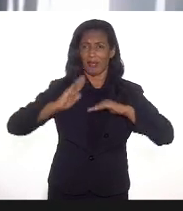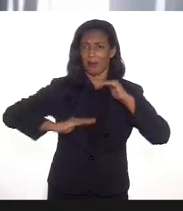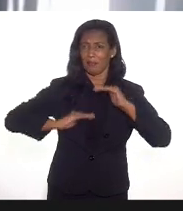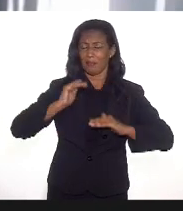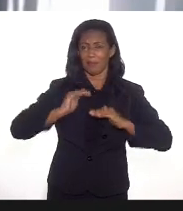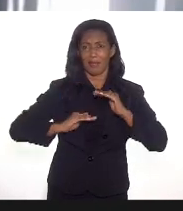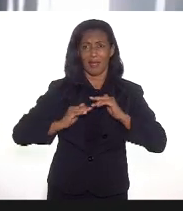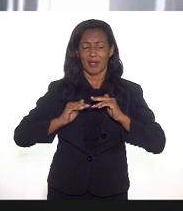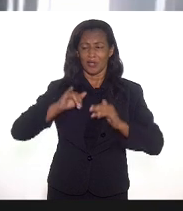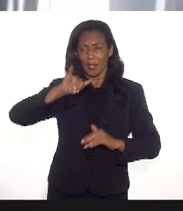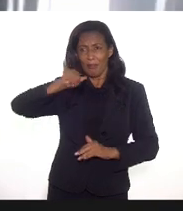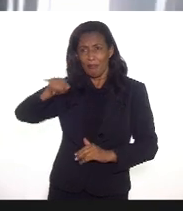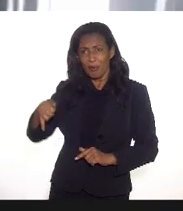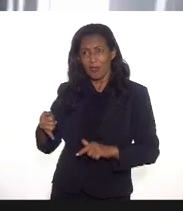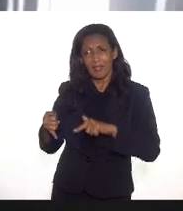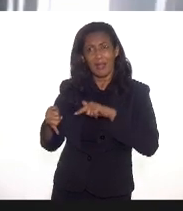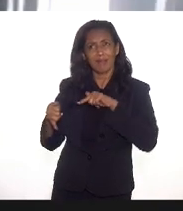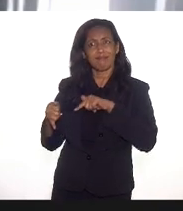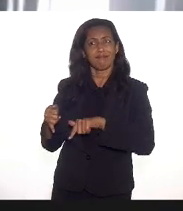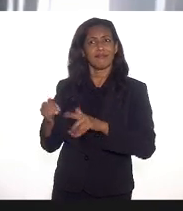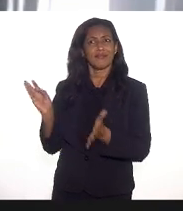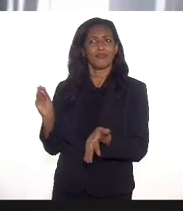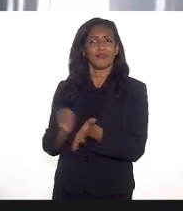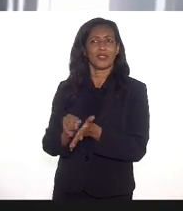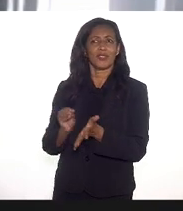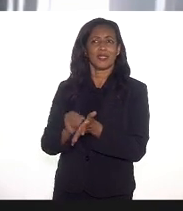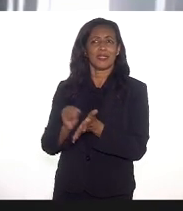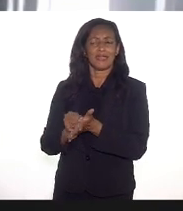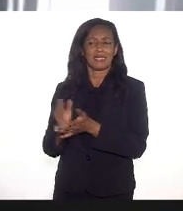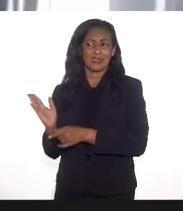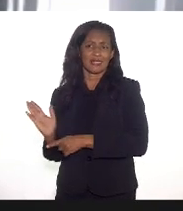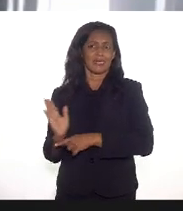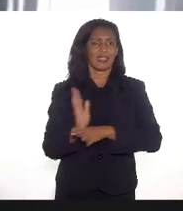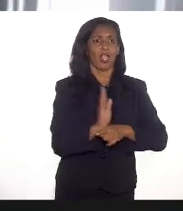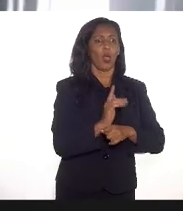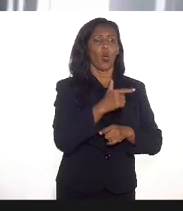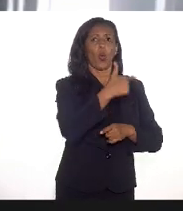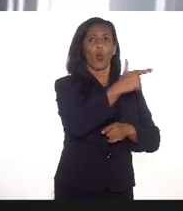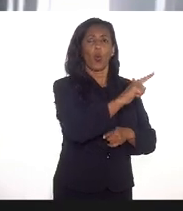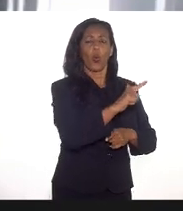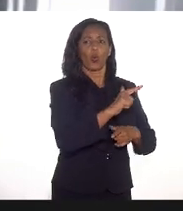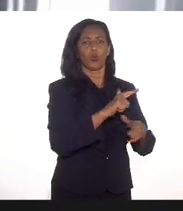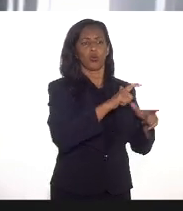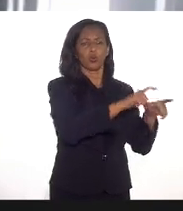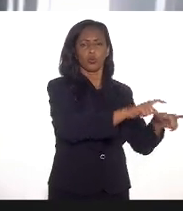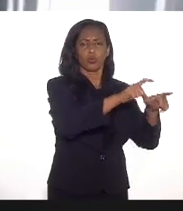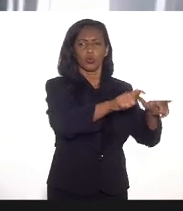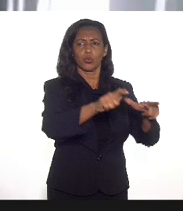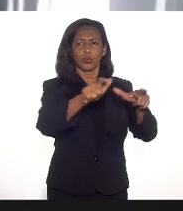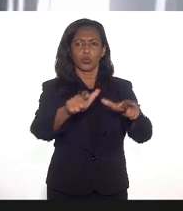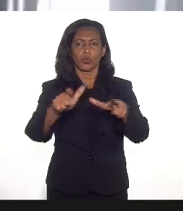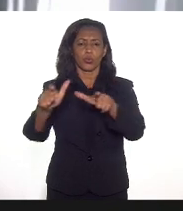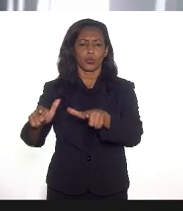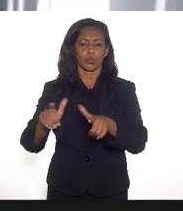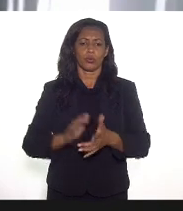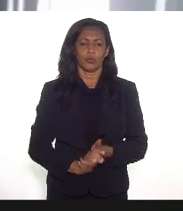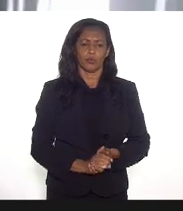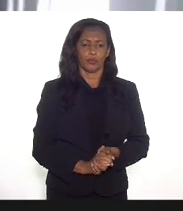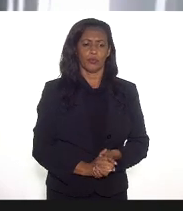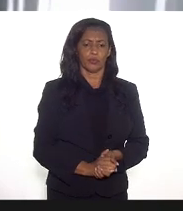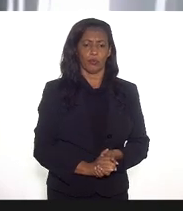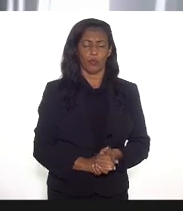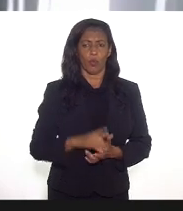de tirar proveito desses recursos para induzir outros setores, induzir outras vocações, induzir